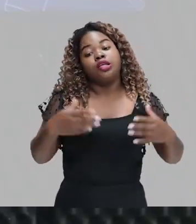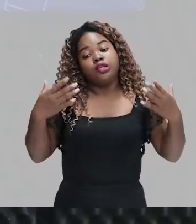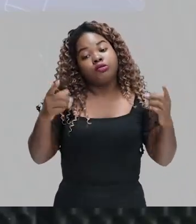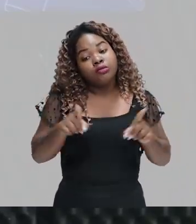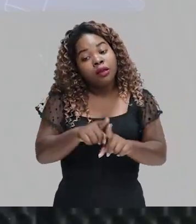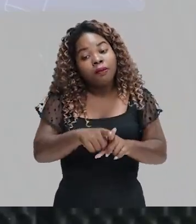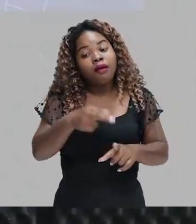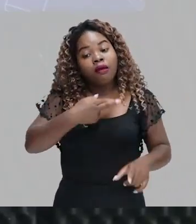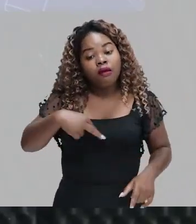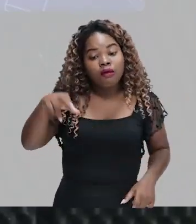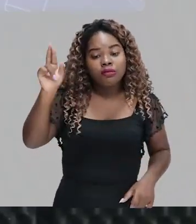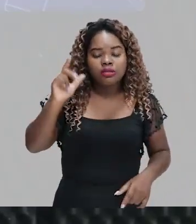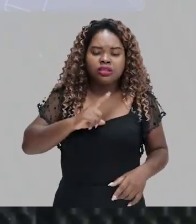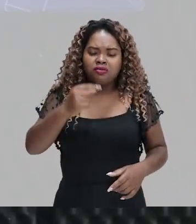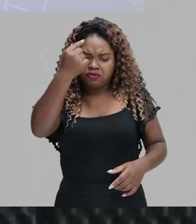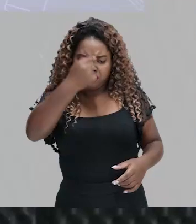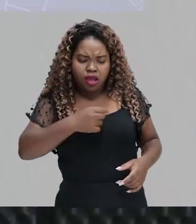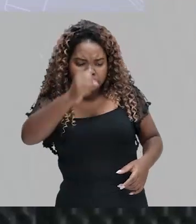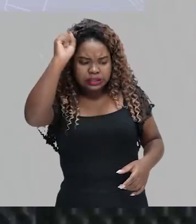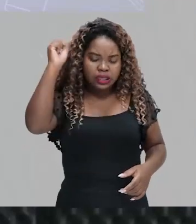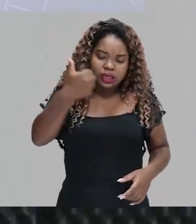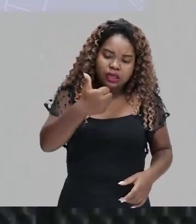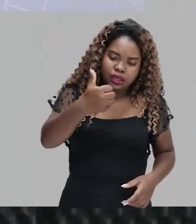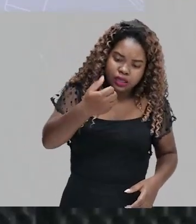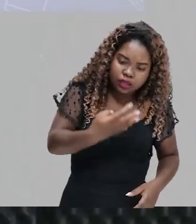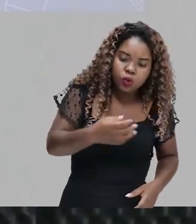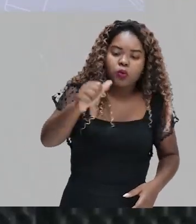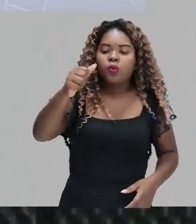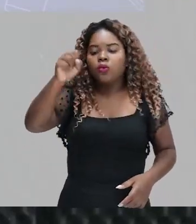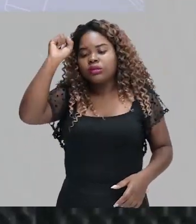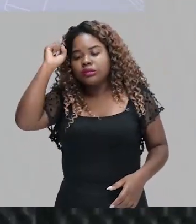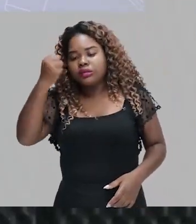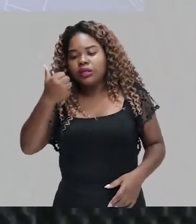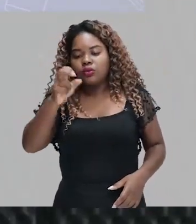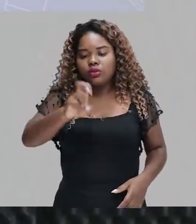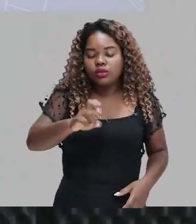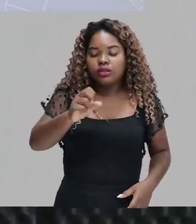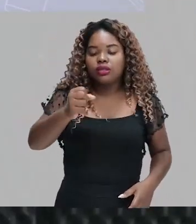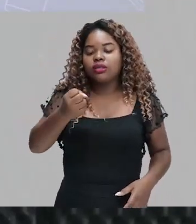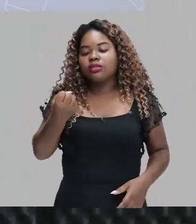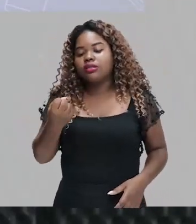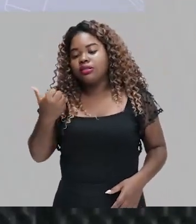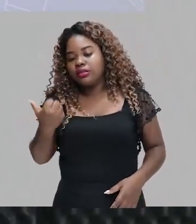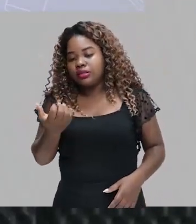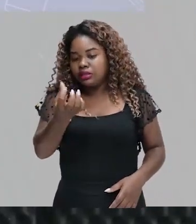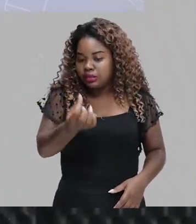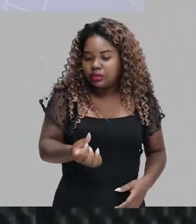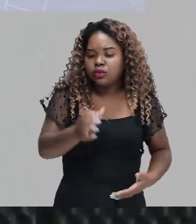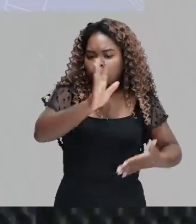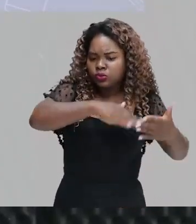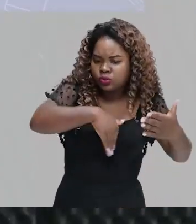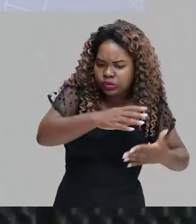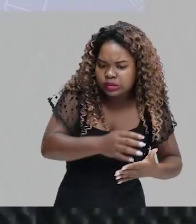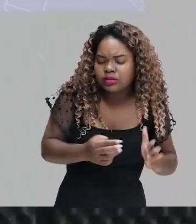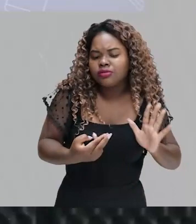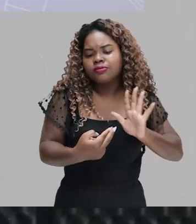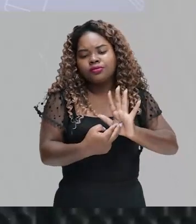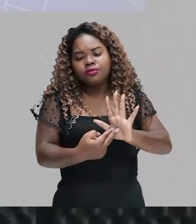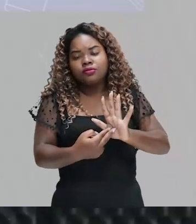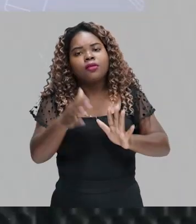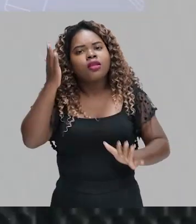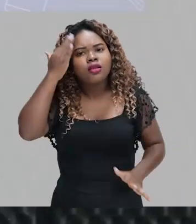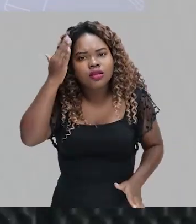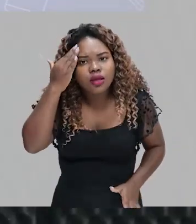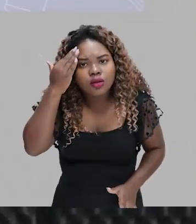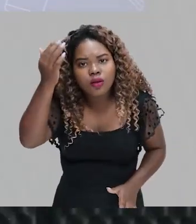série de imagens, olha lá, século XIV, século XV, século XVI, os pintores renascentistas, todos eles representam... Vocês estão entendendo o que